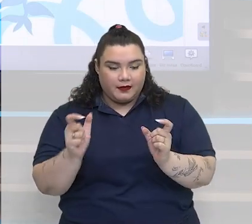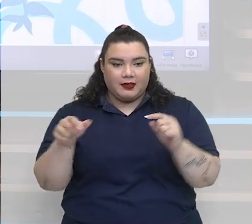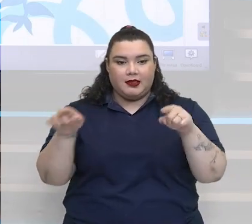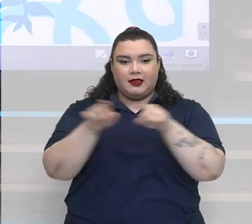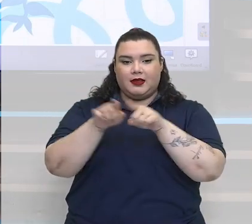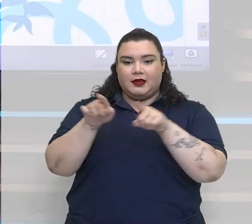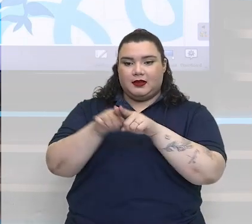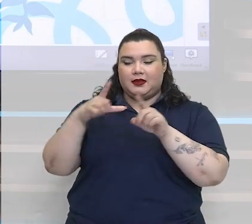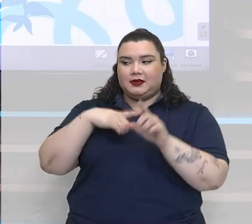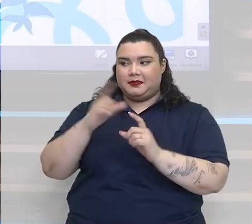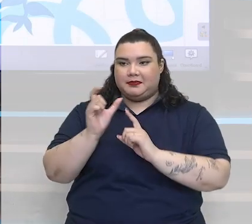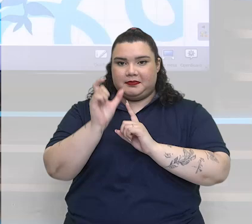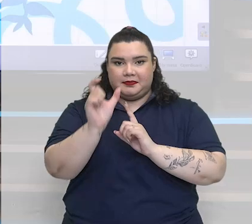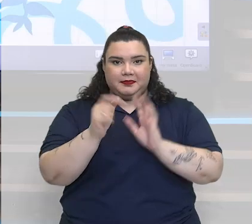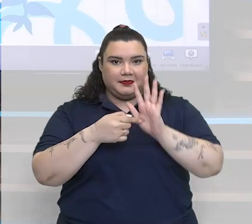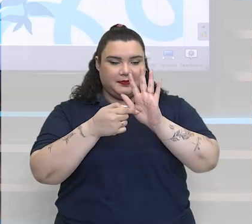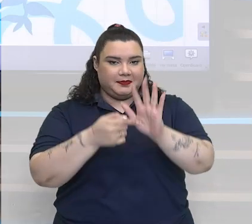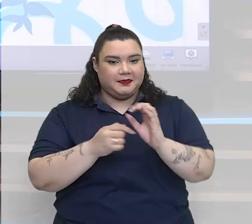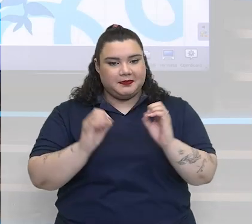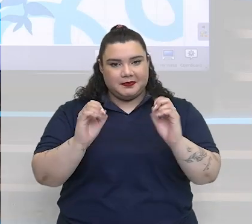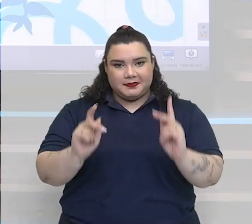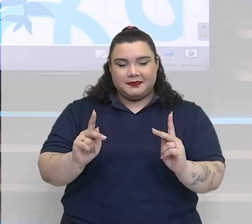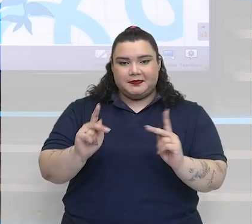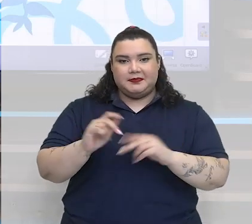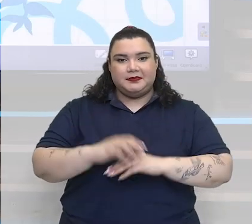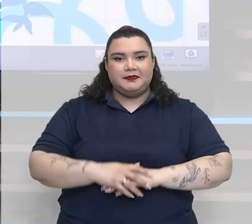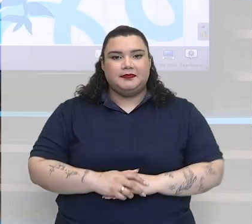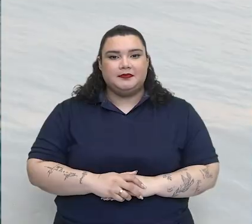aquelas que estão destacadas. Vamos lá?